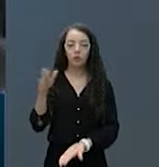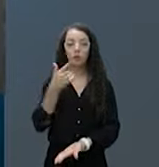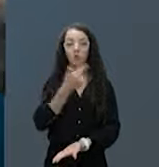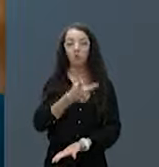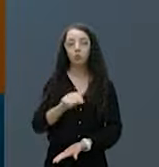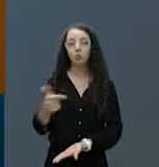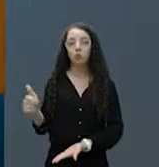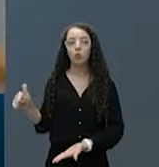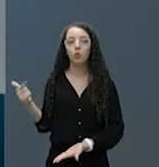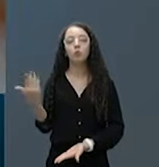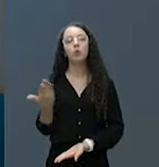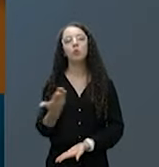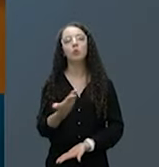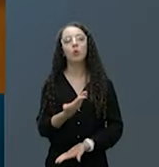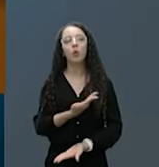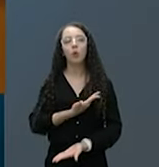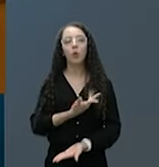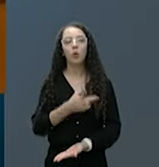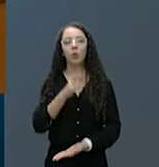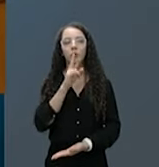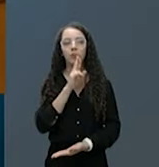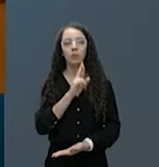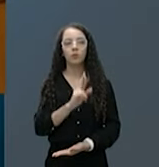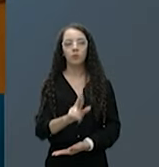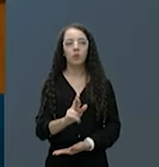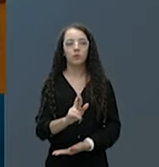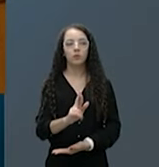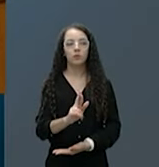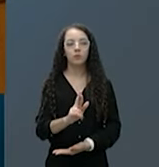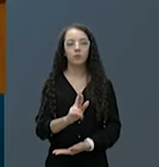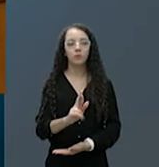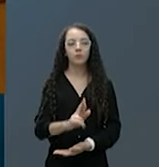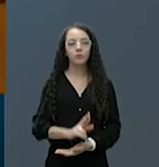colegas, ficou o resultado.